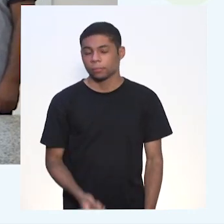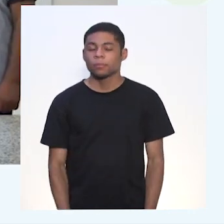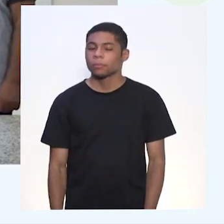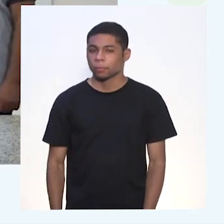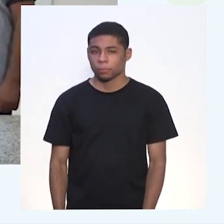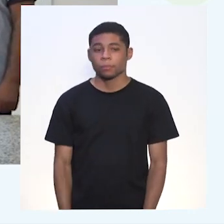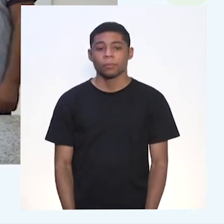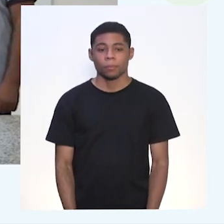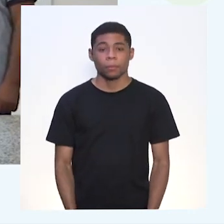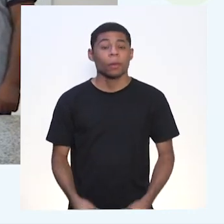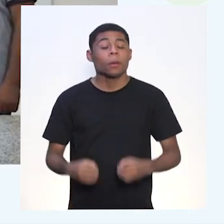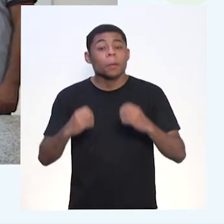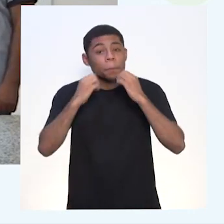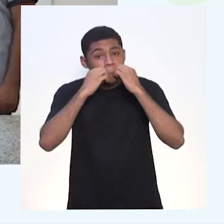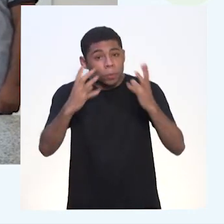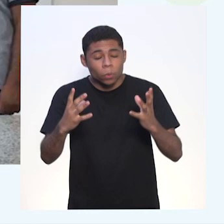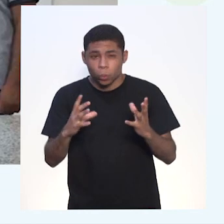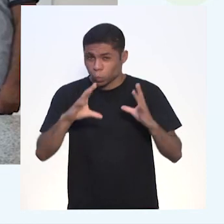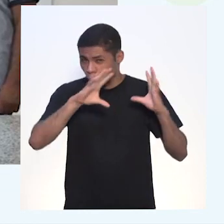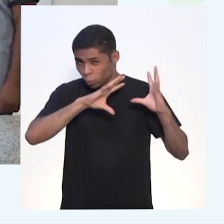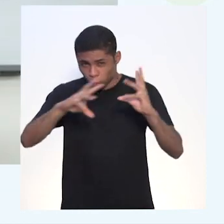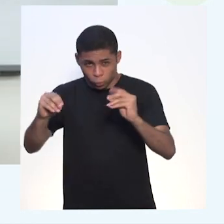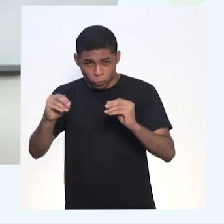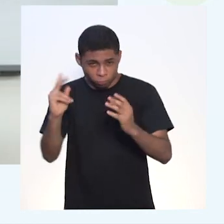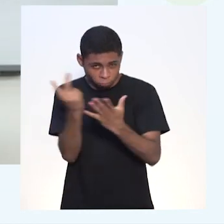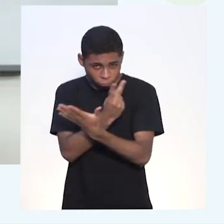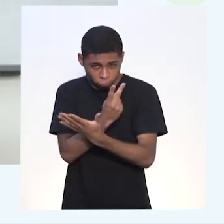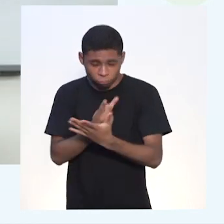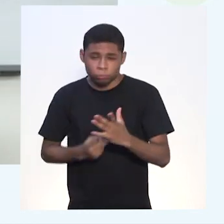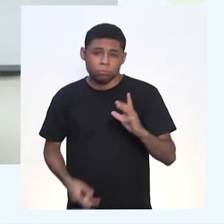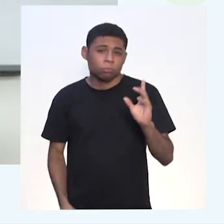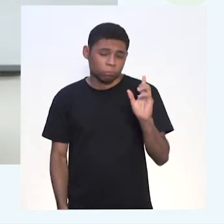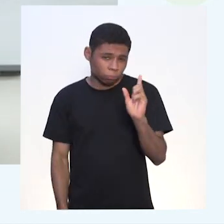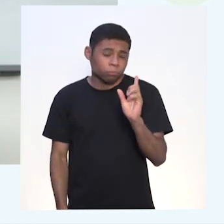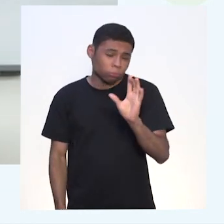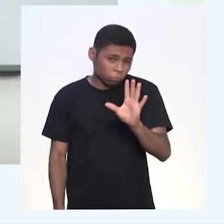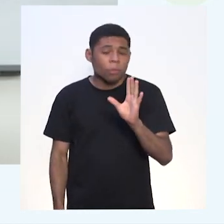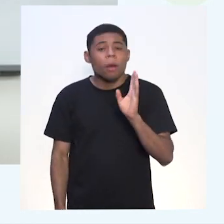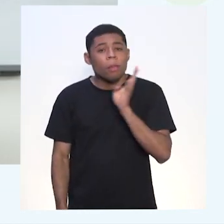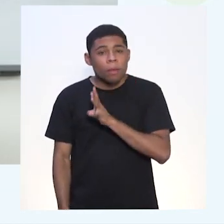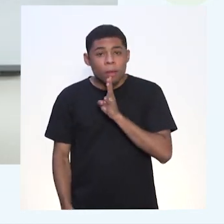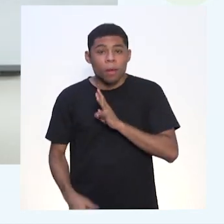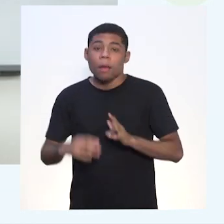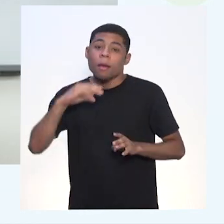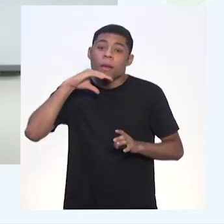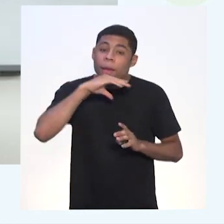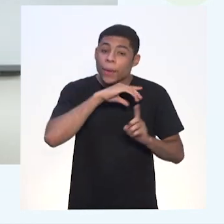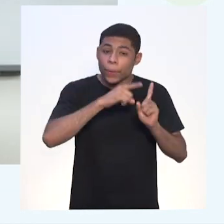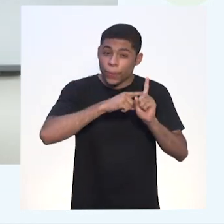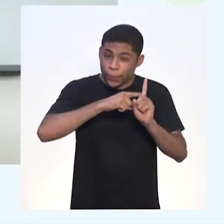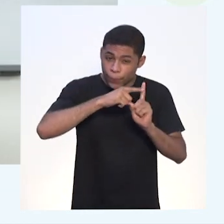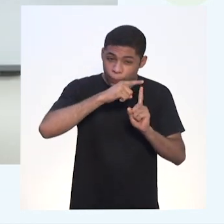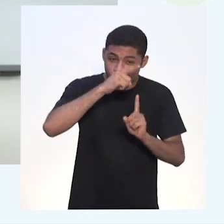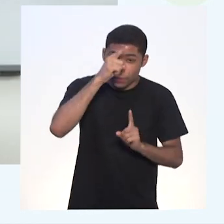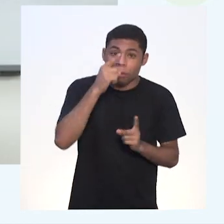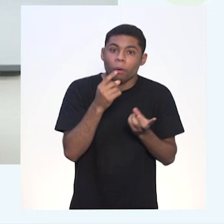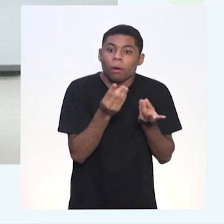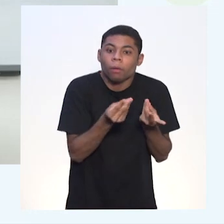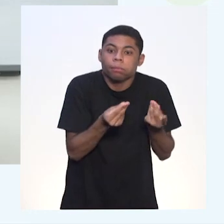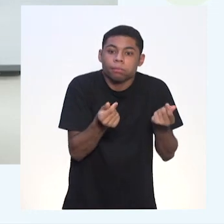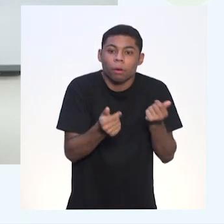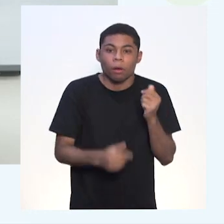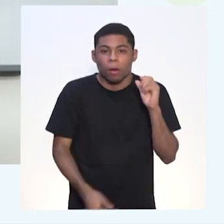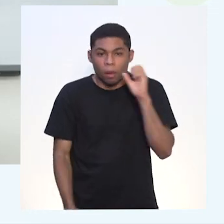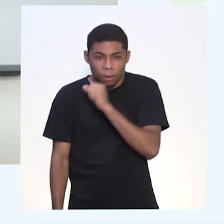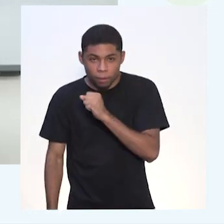menor. Isso é bom para toda a reação? Toda reação é legal a gente aumentar a temperatura para que ela aconteça de forma mais